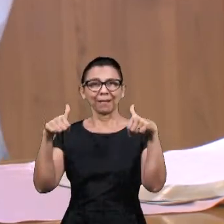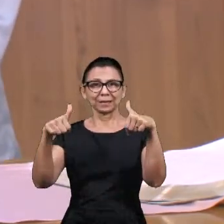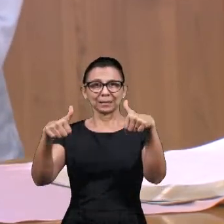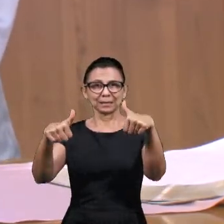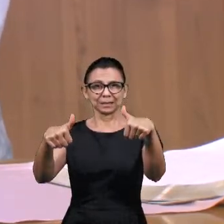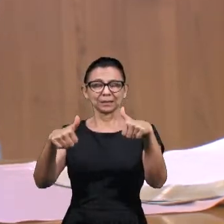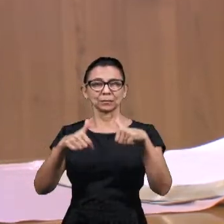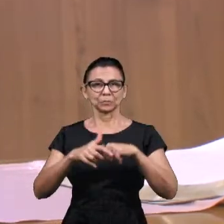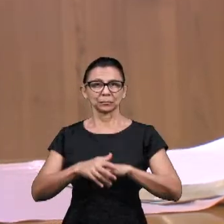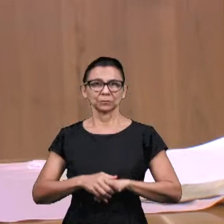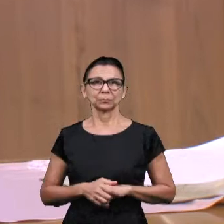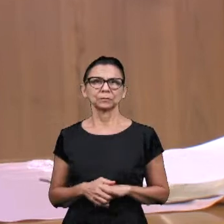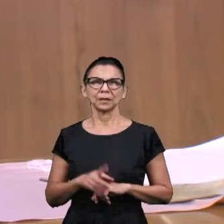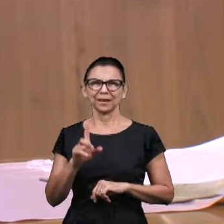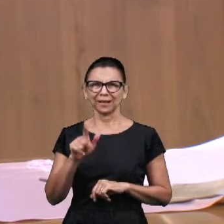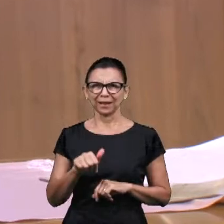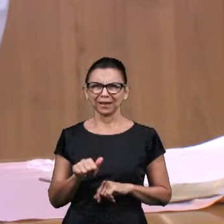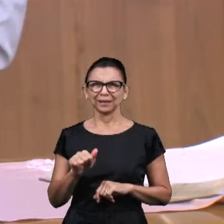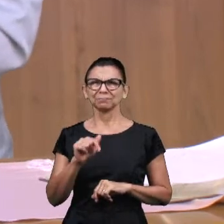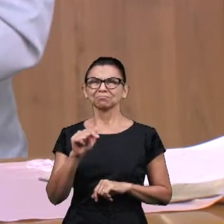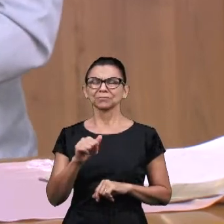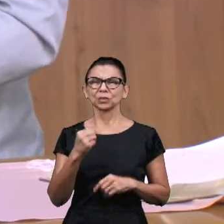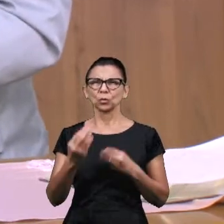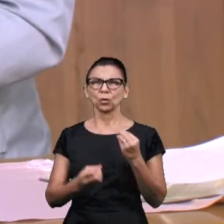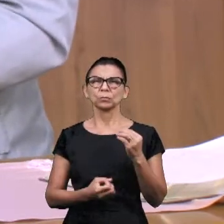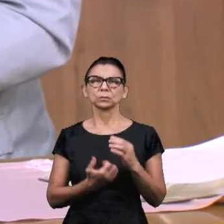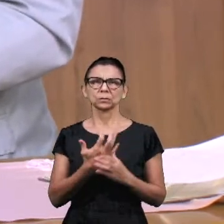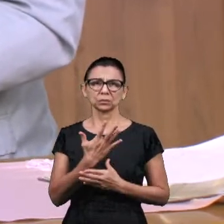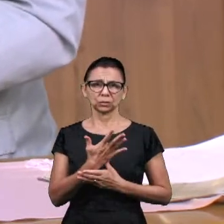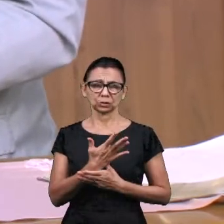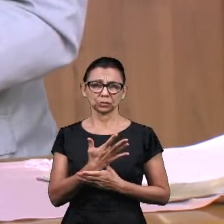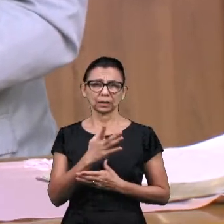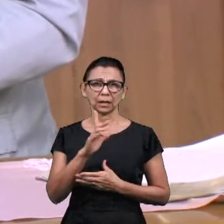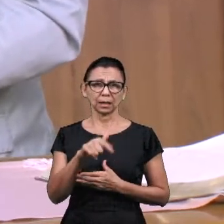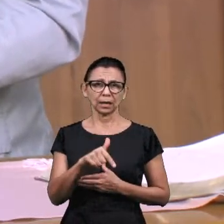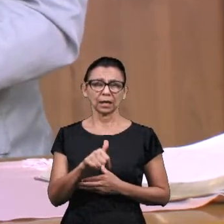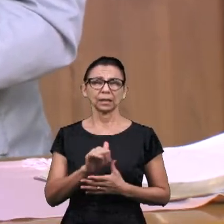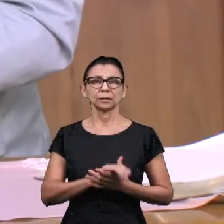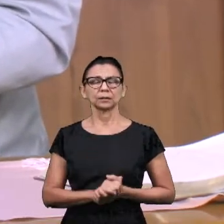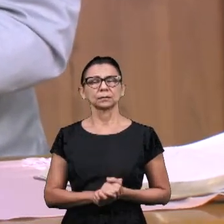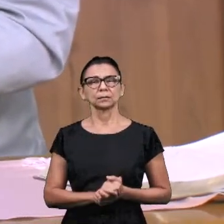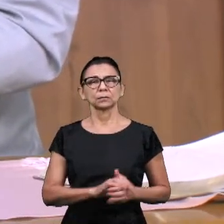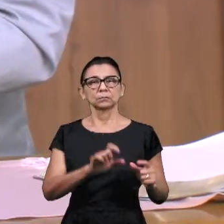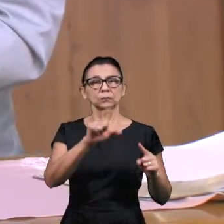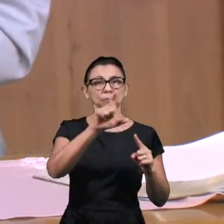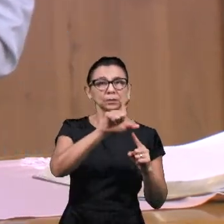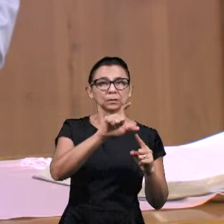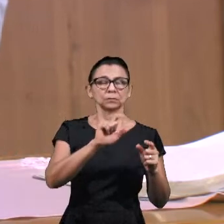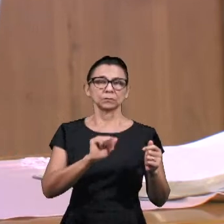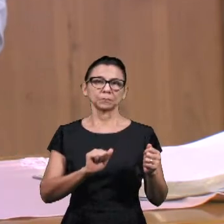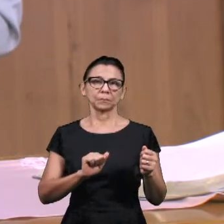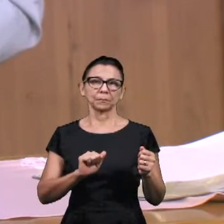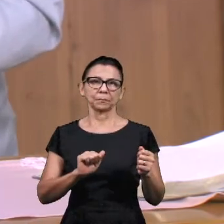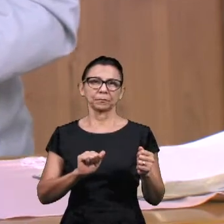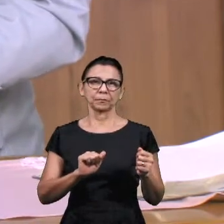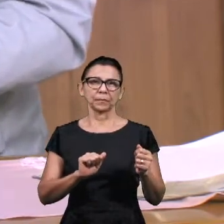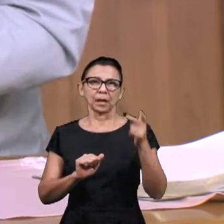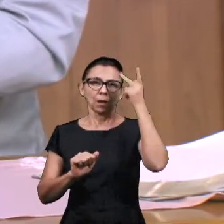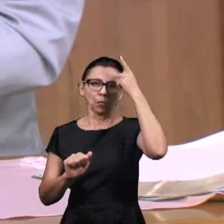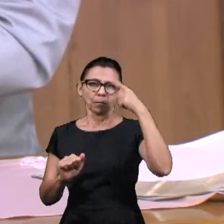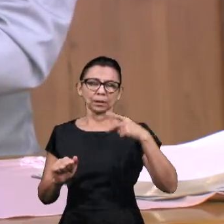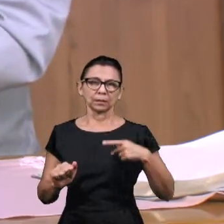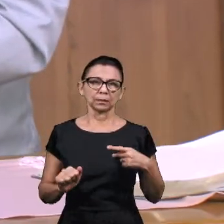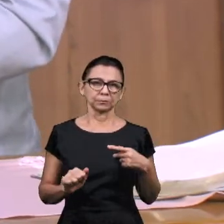é do maligno, é da carne ou é do mundo. Certinho? Todo mundo entendeu? Todas as perguntas